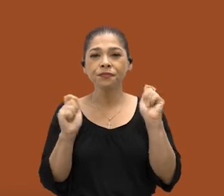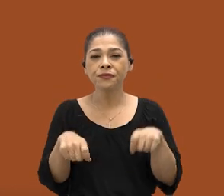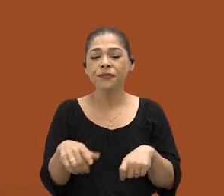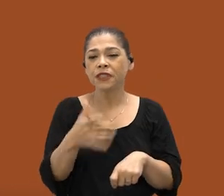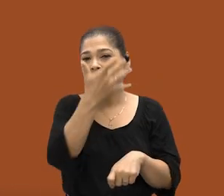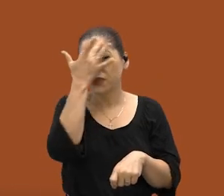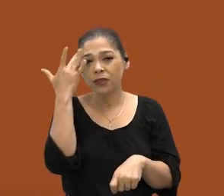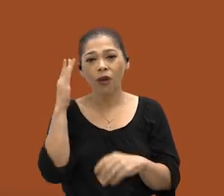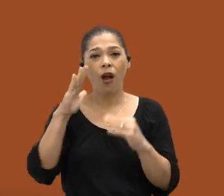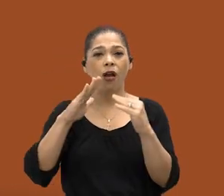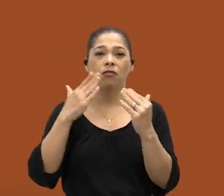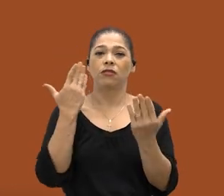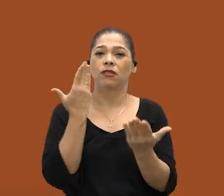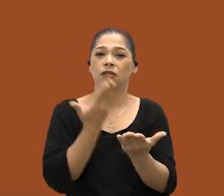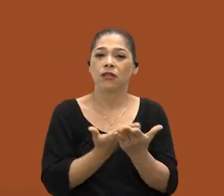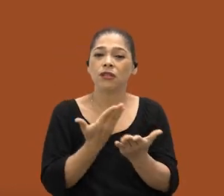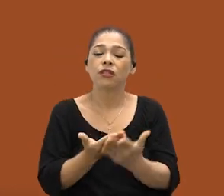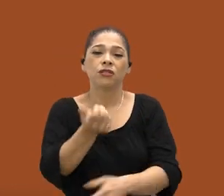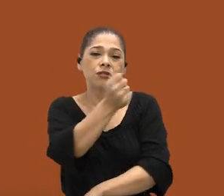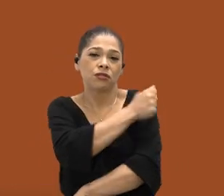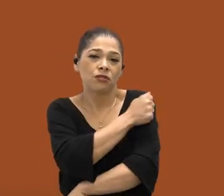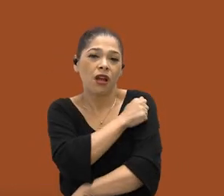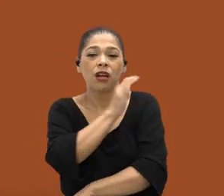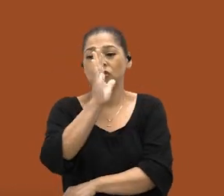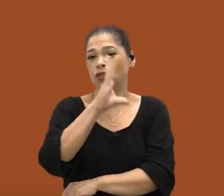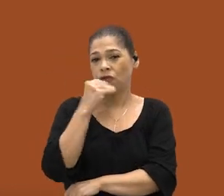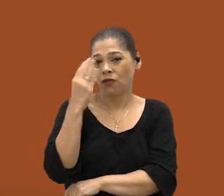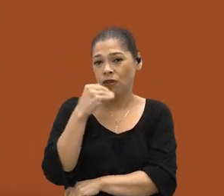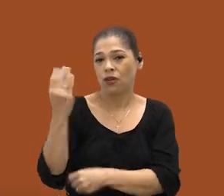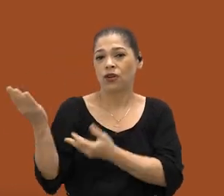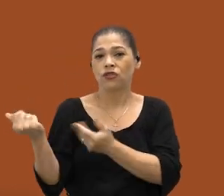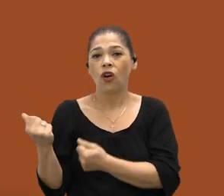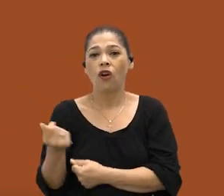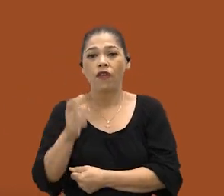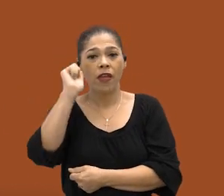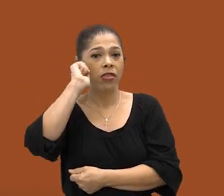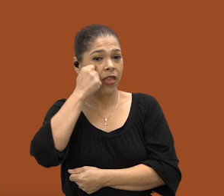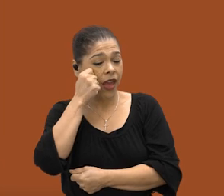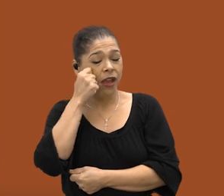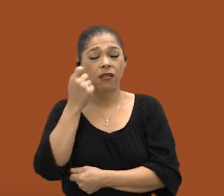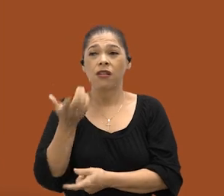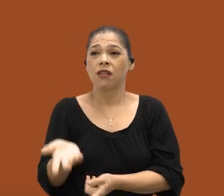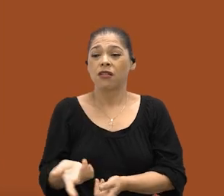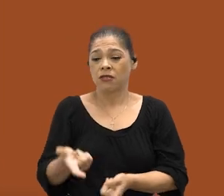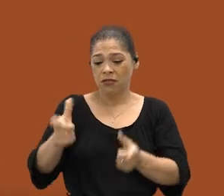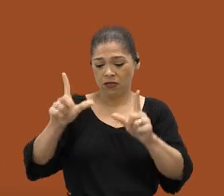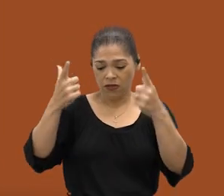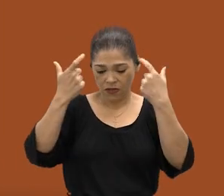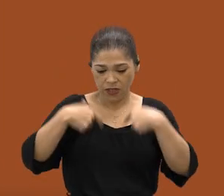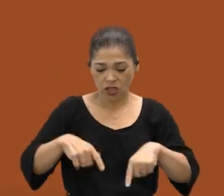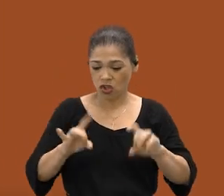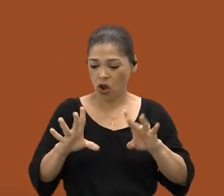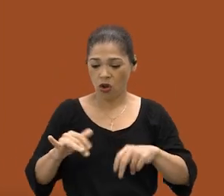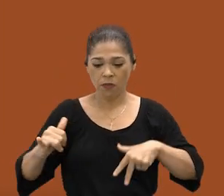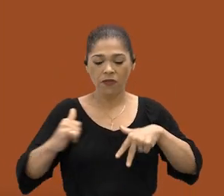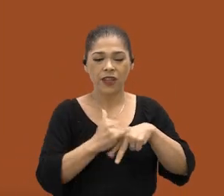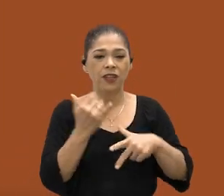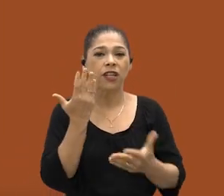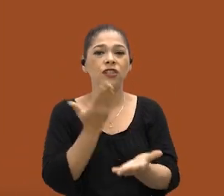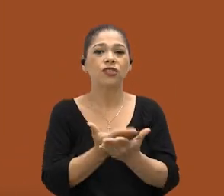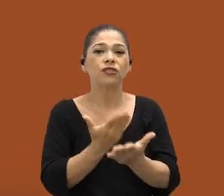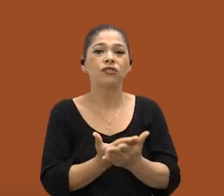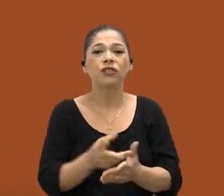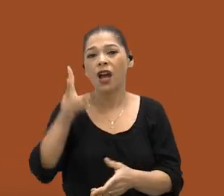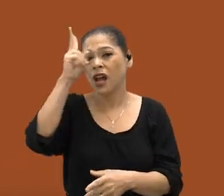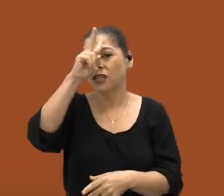portanto que o estudante que os jovens e que tenha negro não se veja apenas como vítima né porque em geral